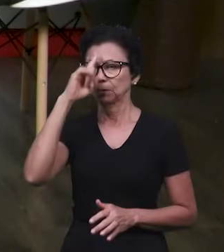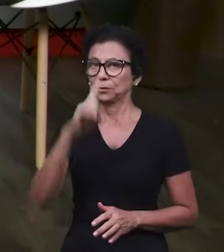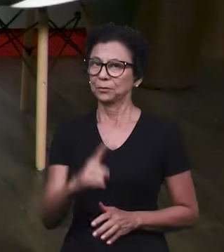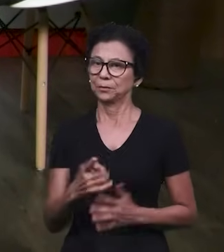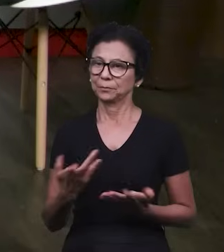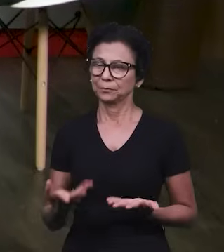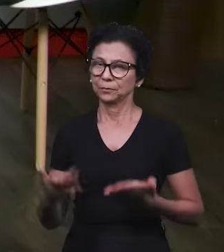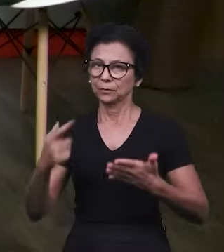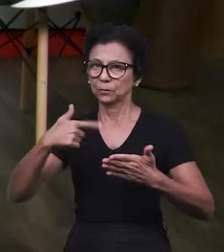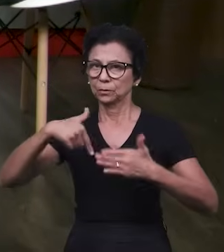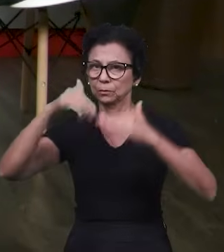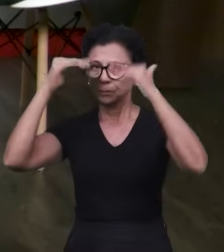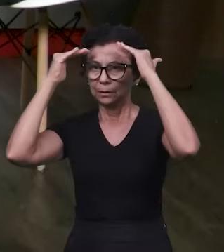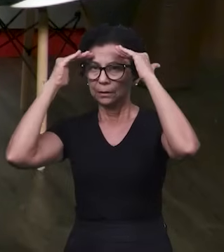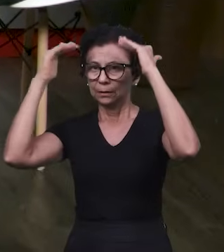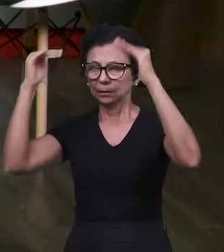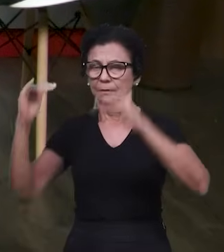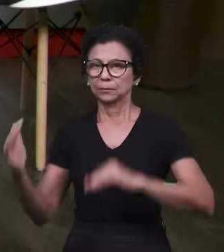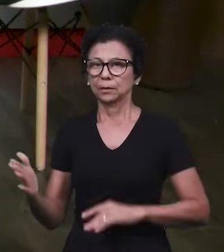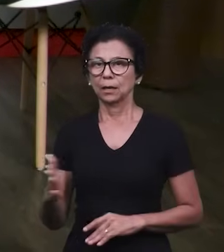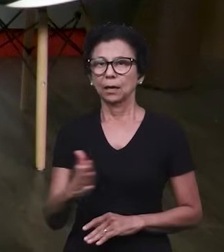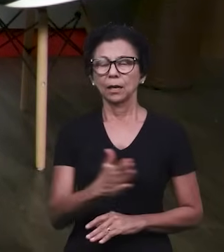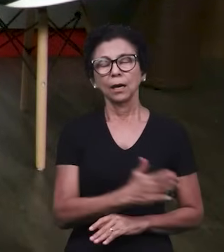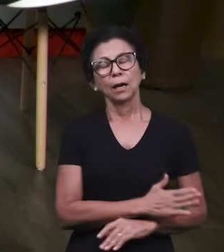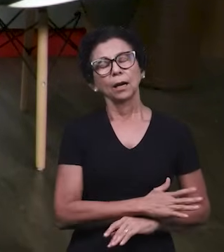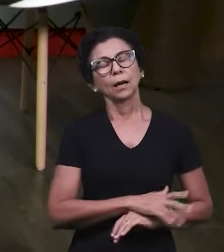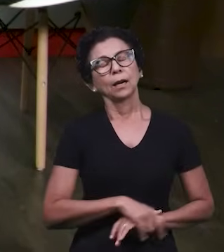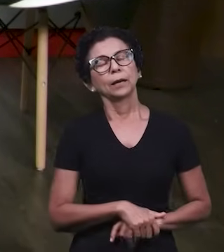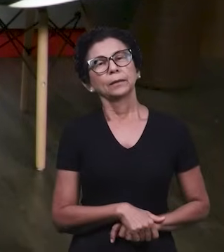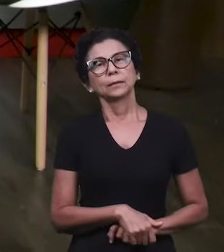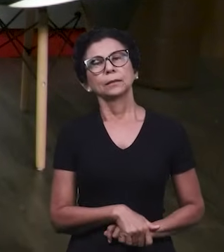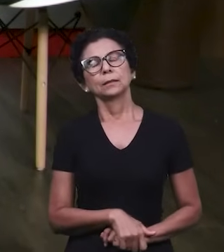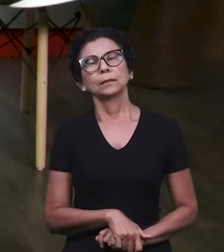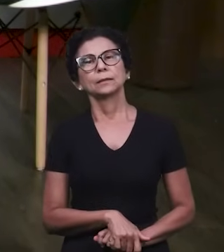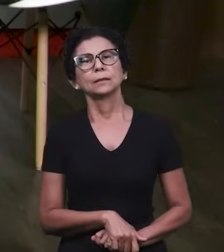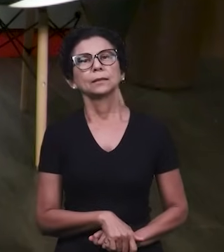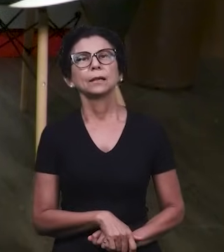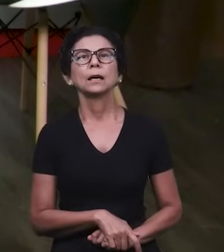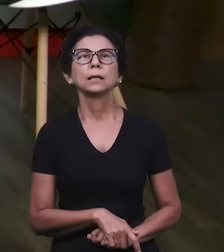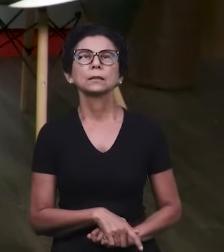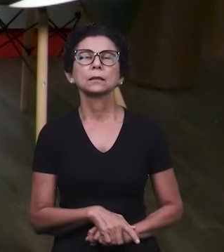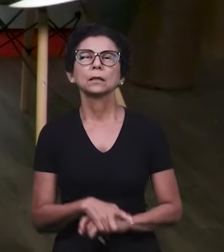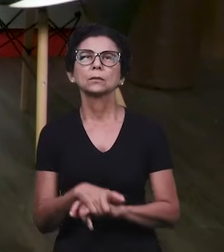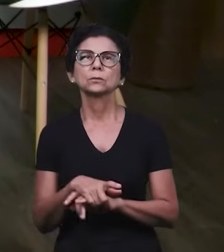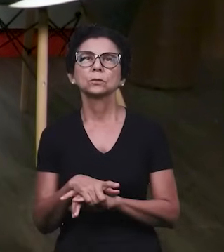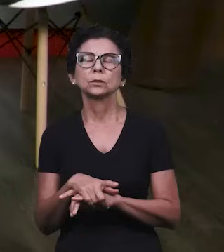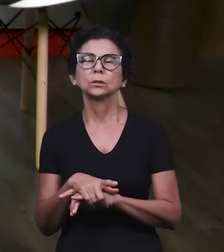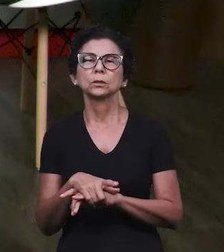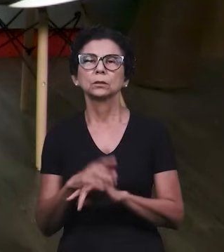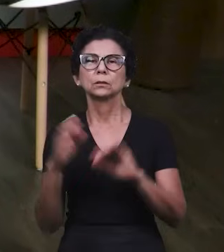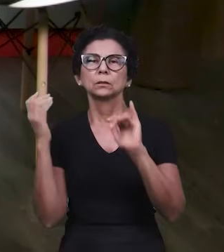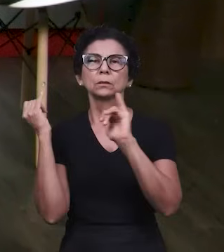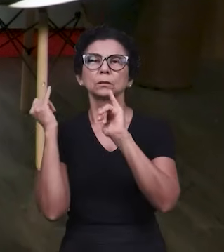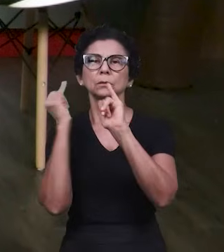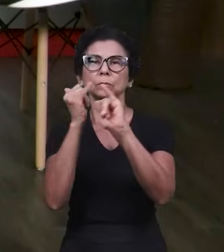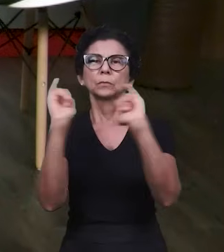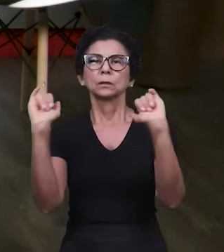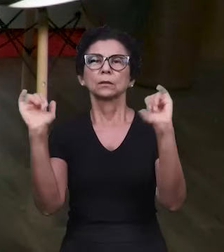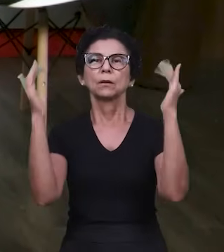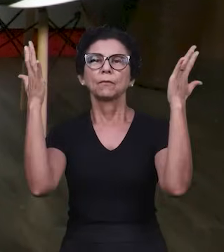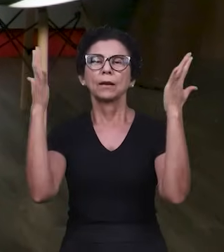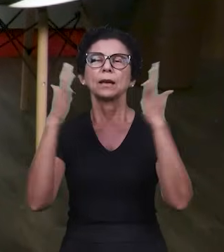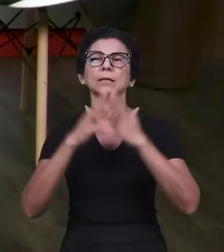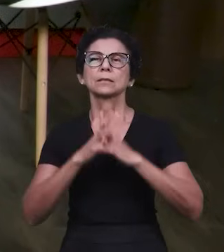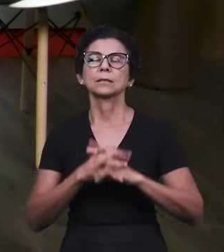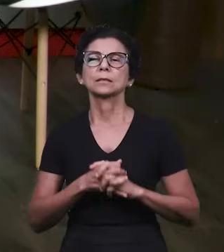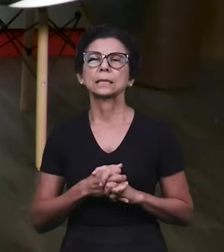E exatamente voltando aqui ao aspecto prático, né, de trombetas e festas, que efetivamente